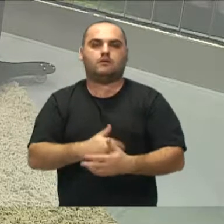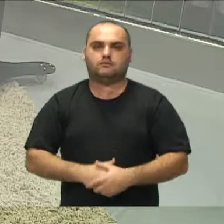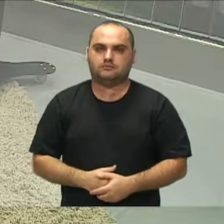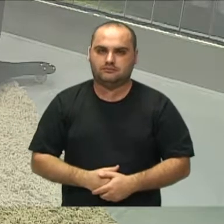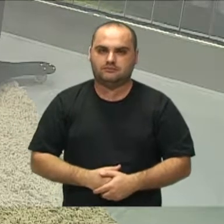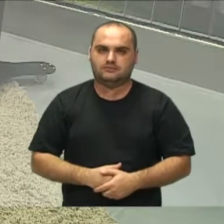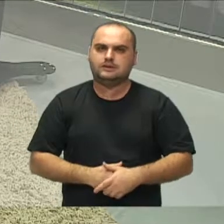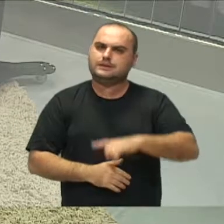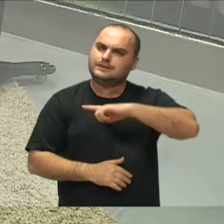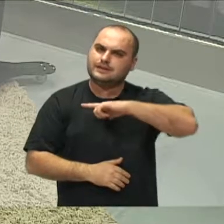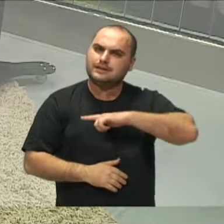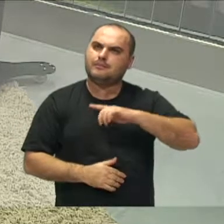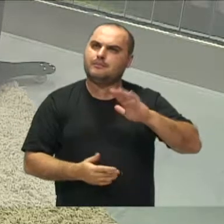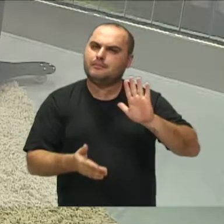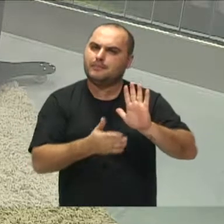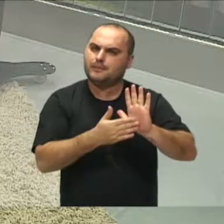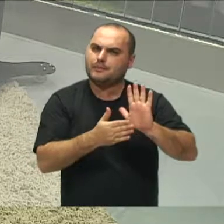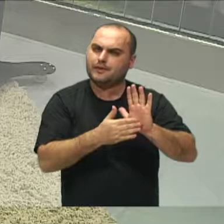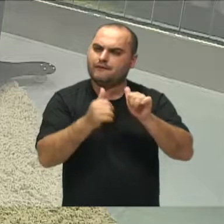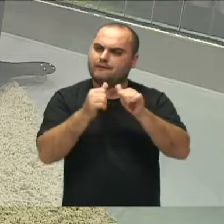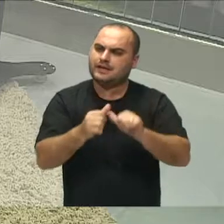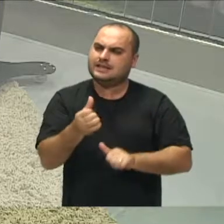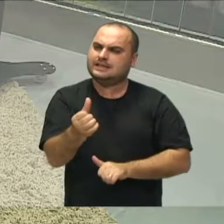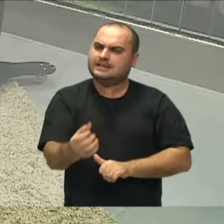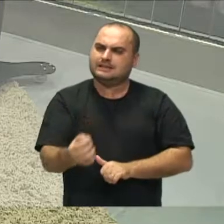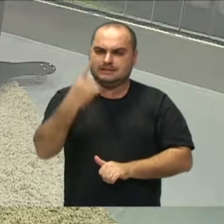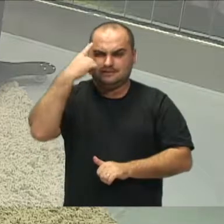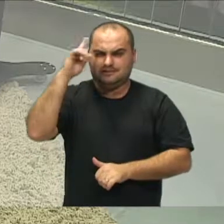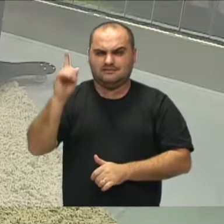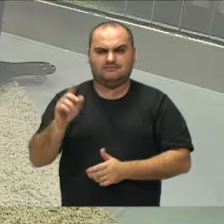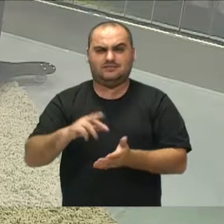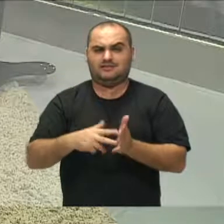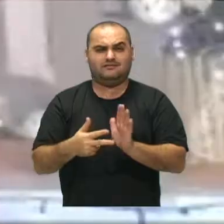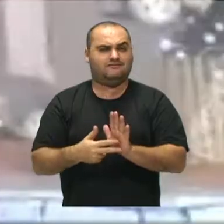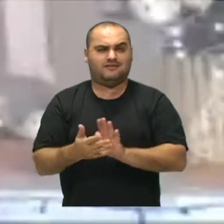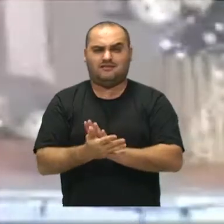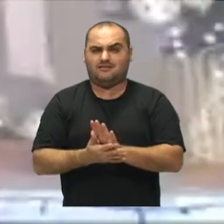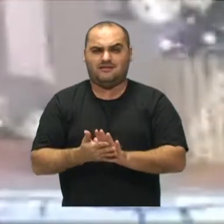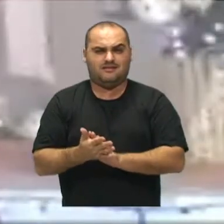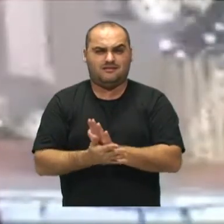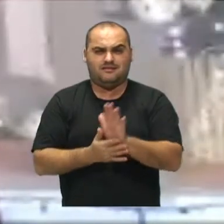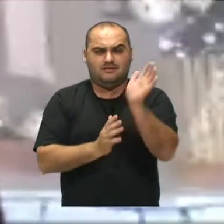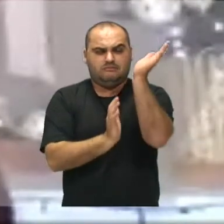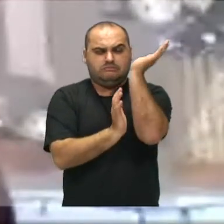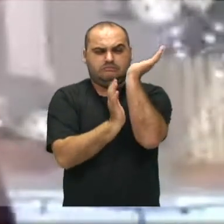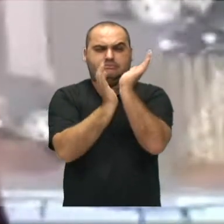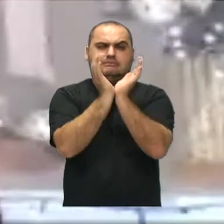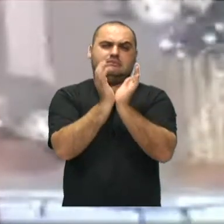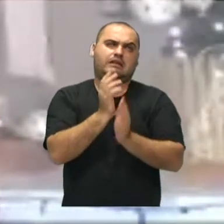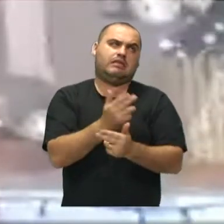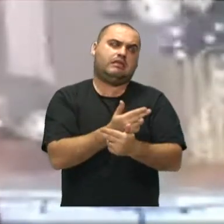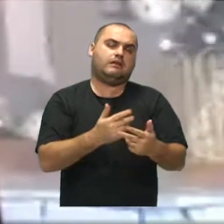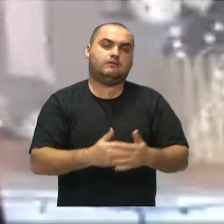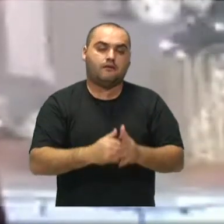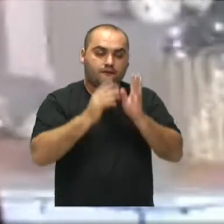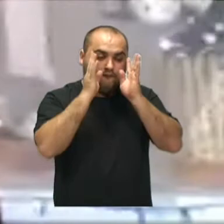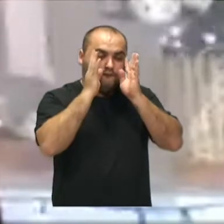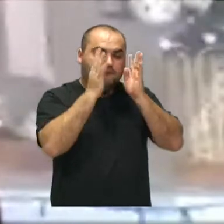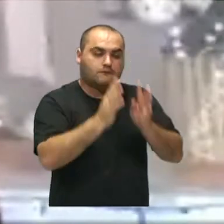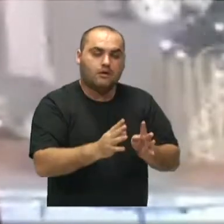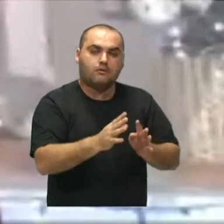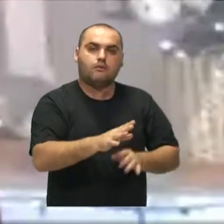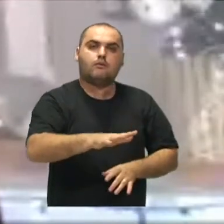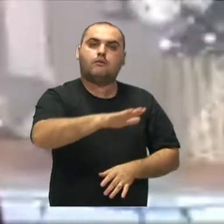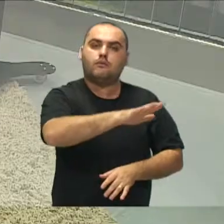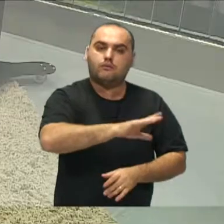havia uma proposta de eu ficar 60 dias lá, e eu sei que 60 dias não é nada, a burocracia é muito grande, então eu foquei em